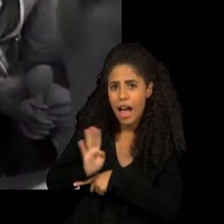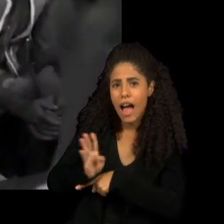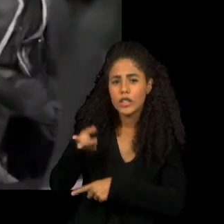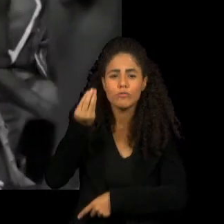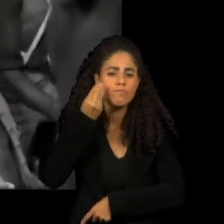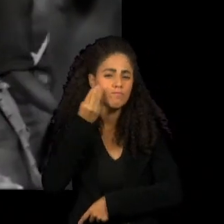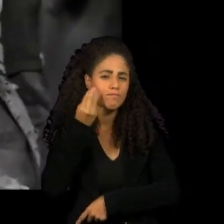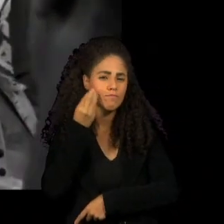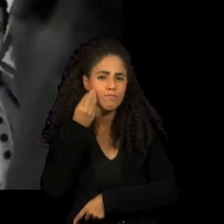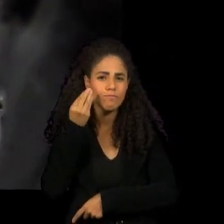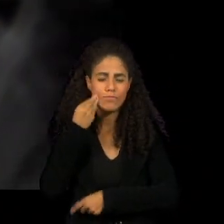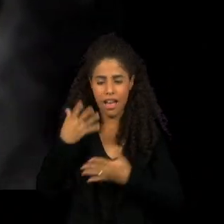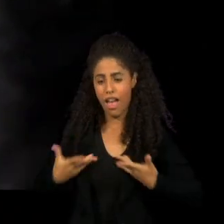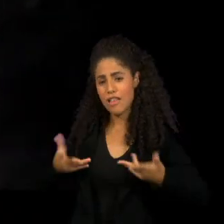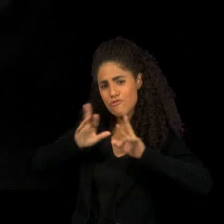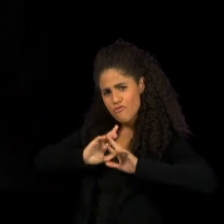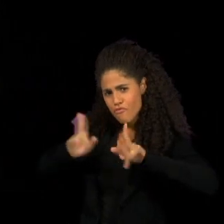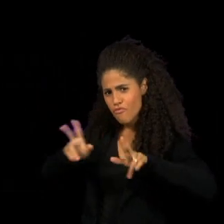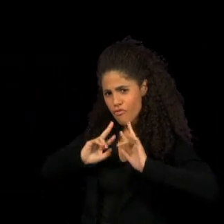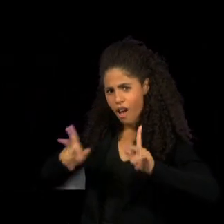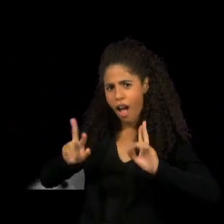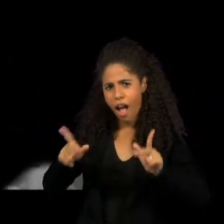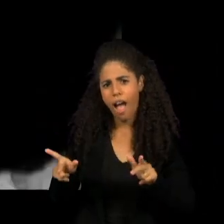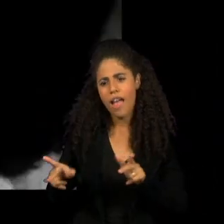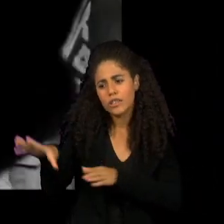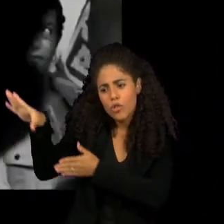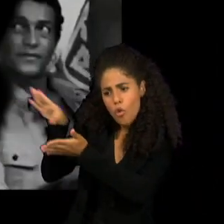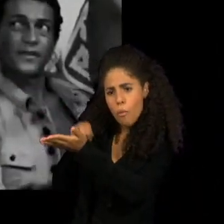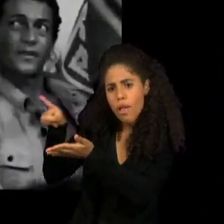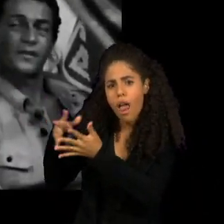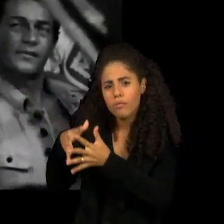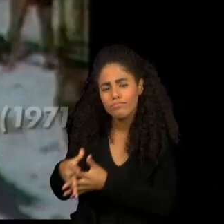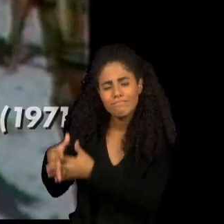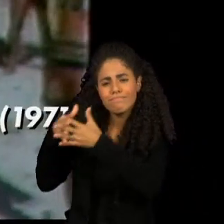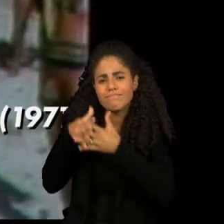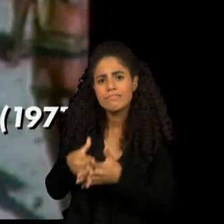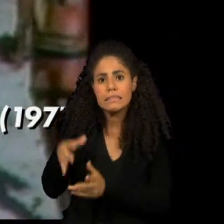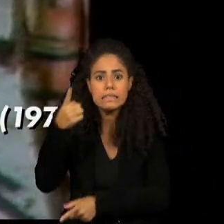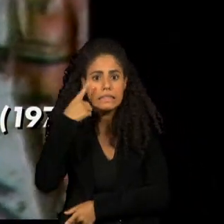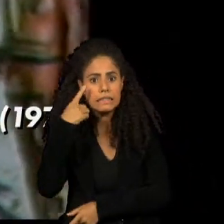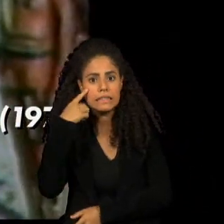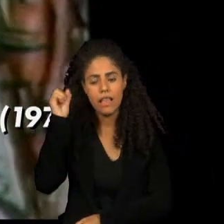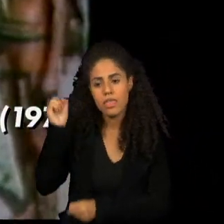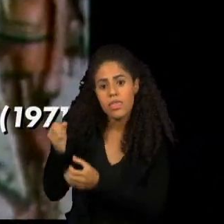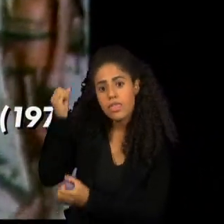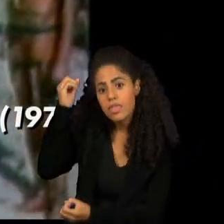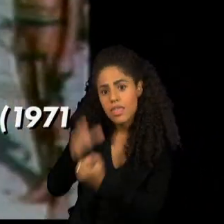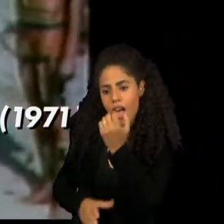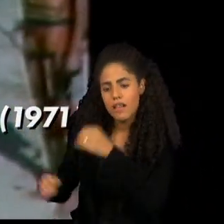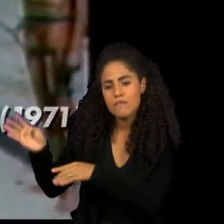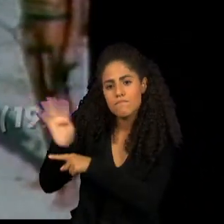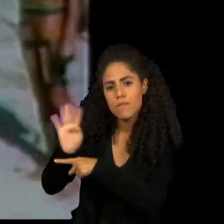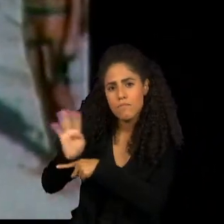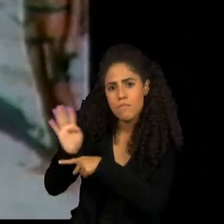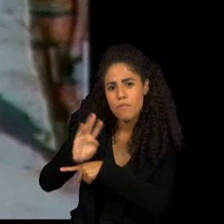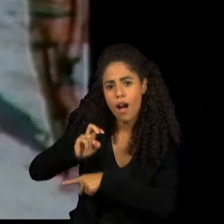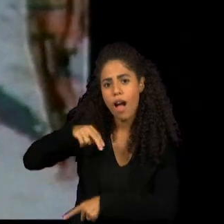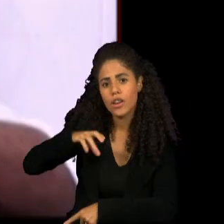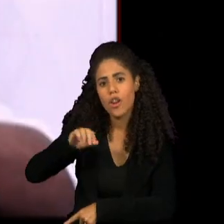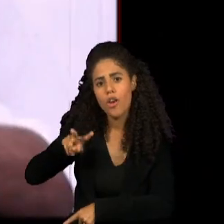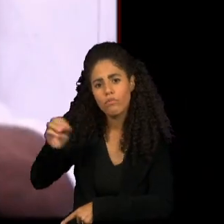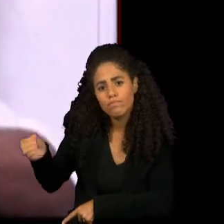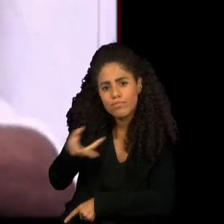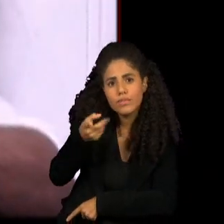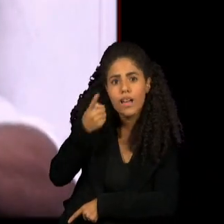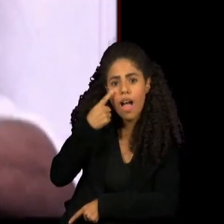e descolado do formato americano. Assim surgiu o cinema novo pelas lentes de criadores